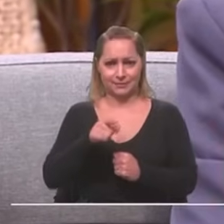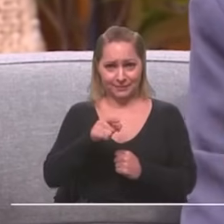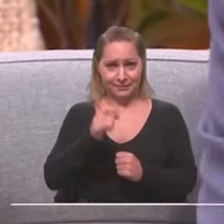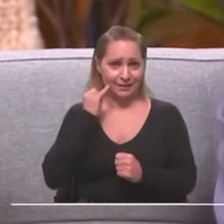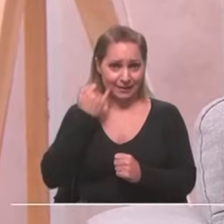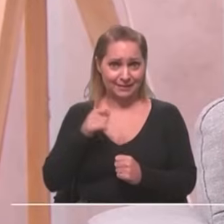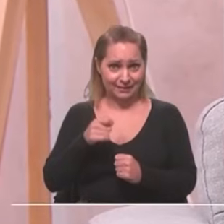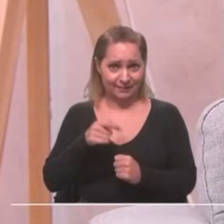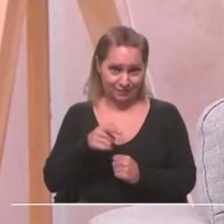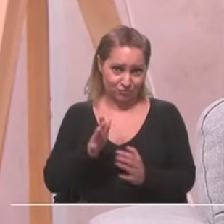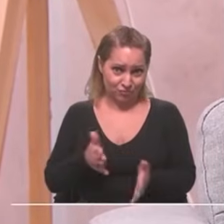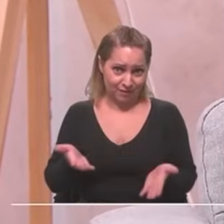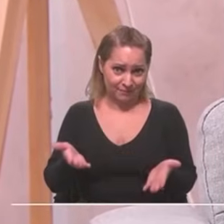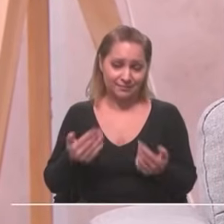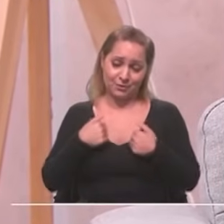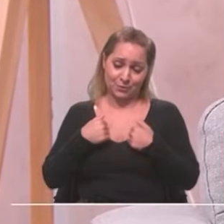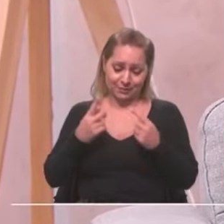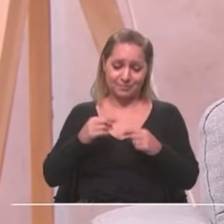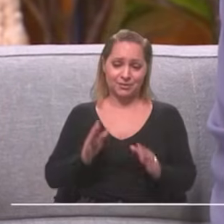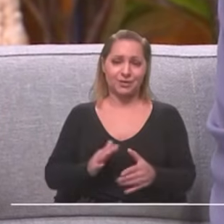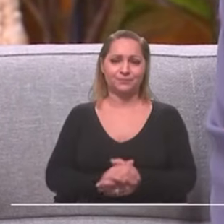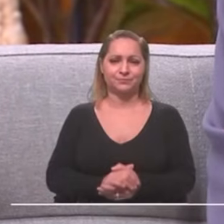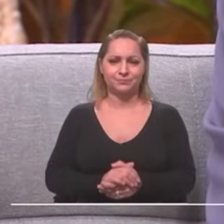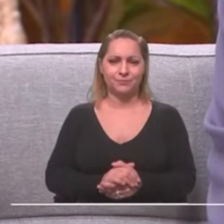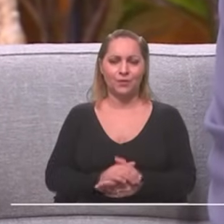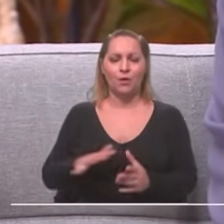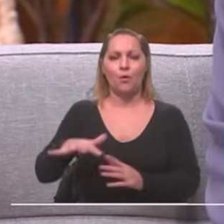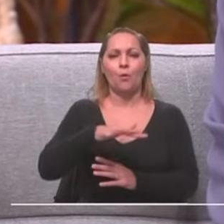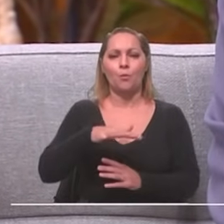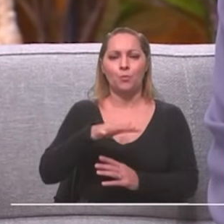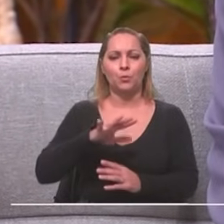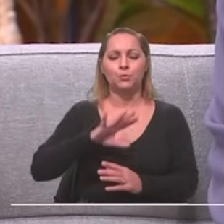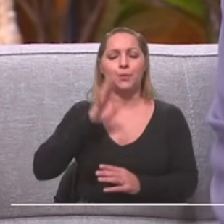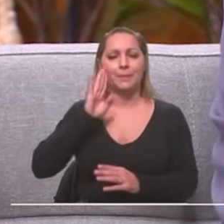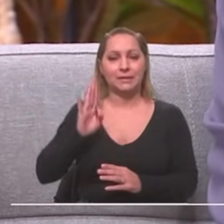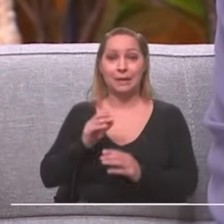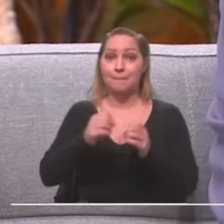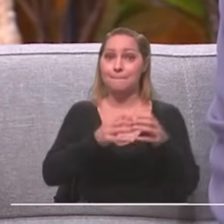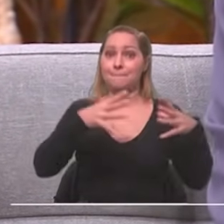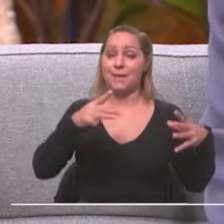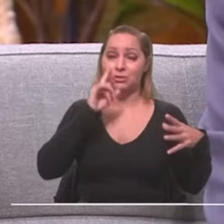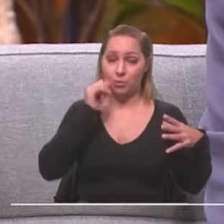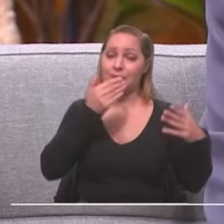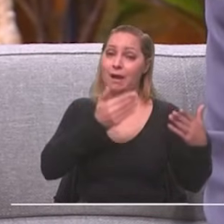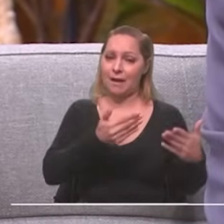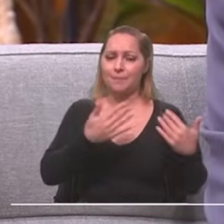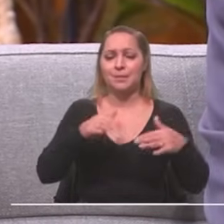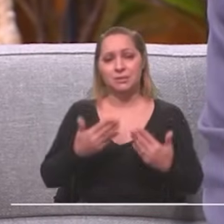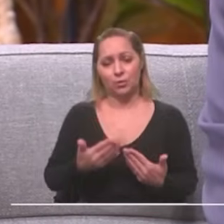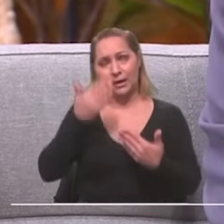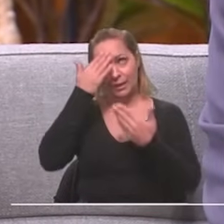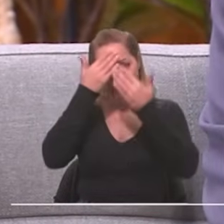Sim. Sim. Sim, sem dúvida. Claro, o meio militar é maioritariamente masculino e continua a ser. As pessoas simplesmente agora têm uma mente mais